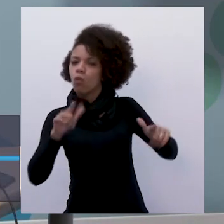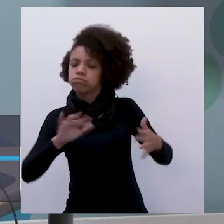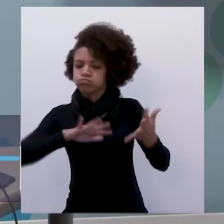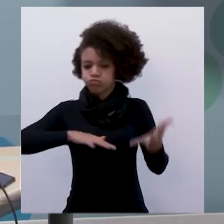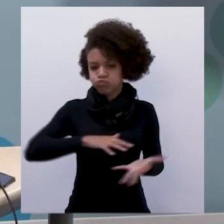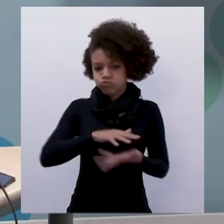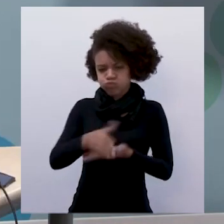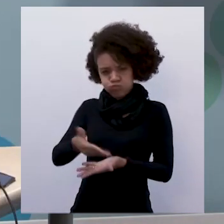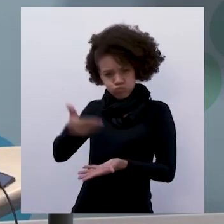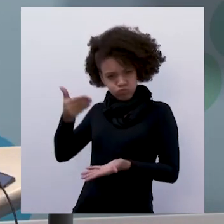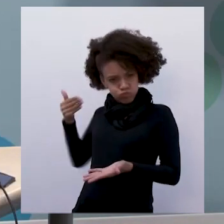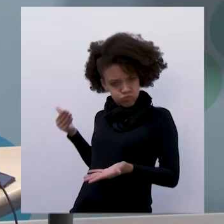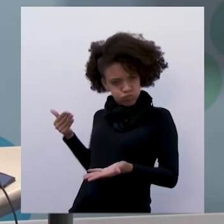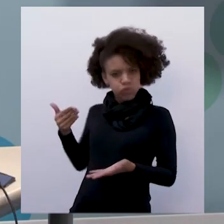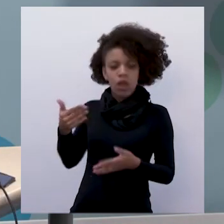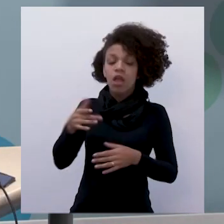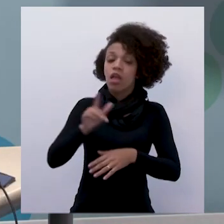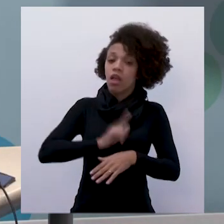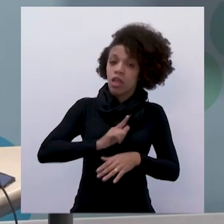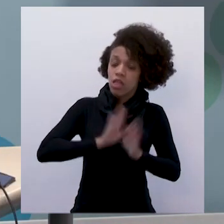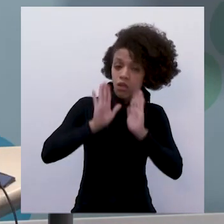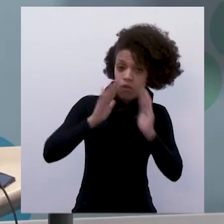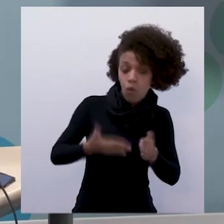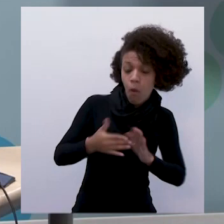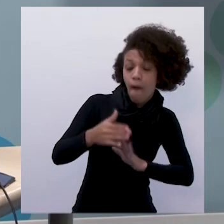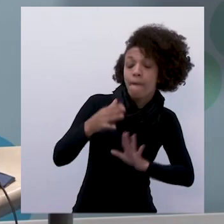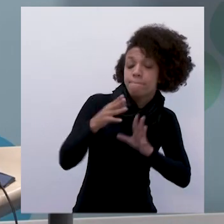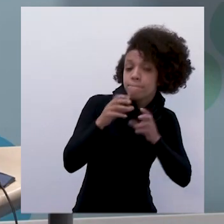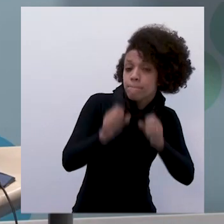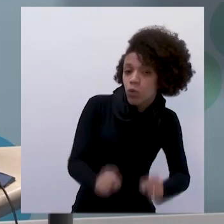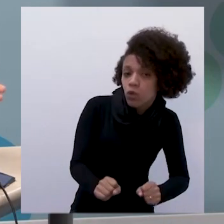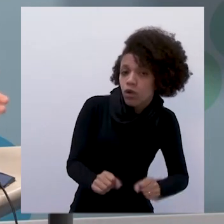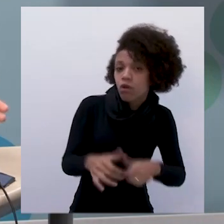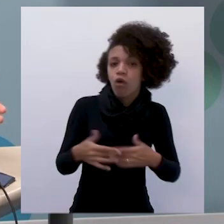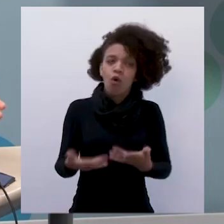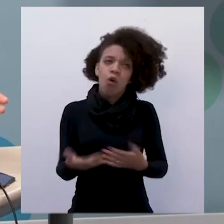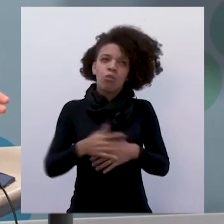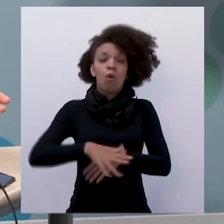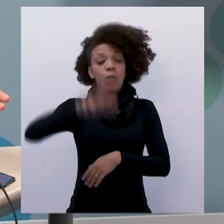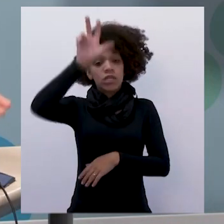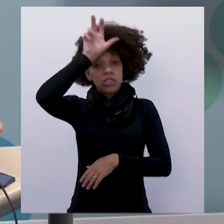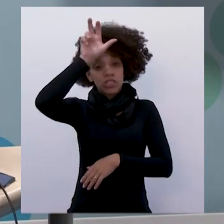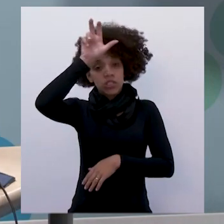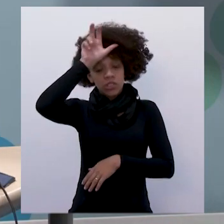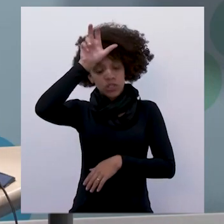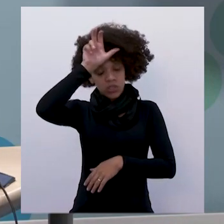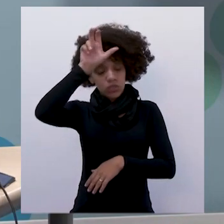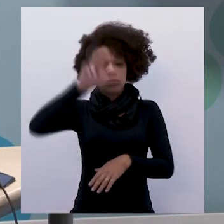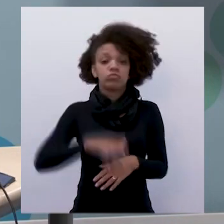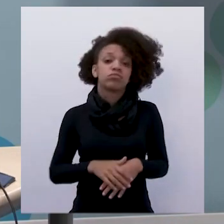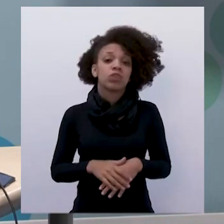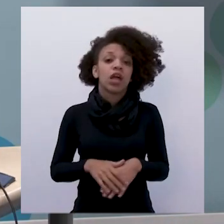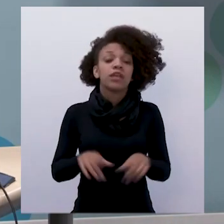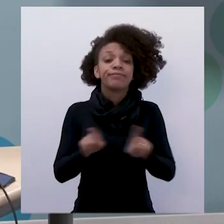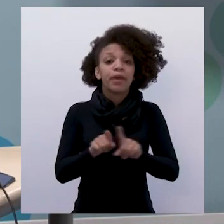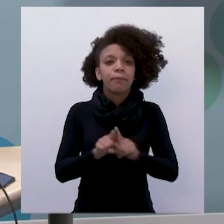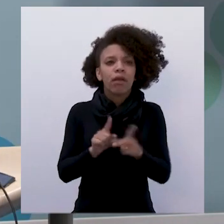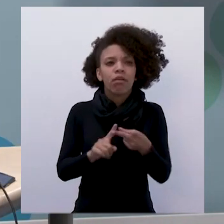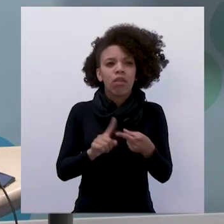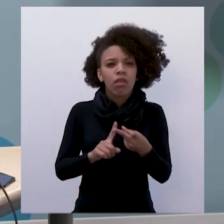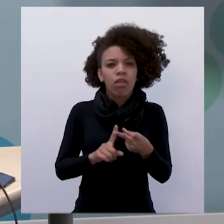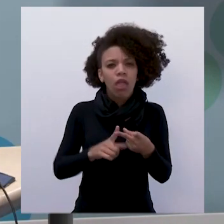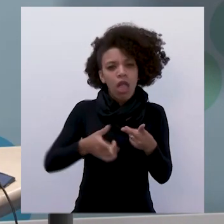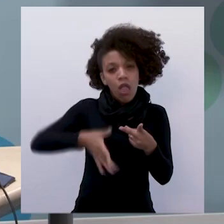mundo antigo, onde houve a centralização do poder, como no Egito, através da figura do faraó, como em Roma, que